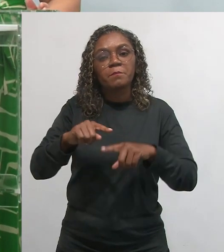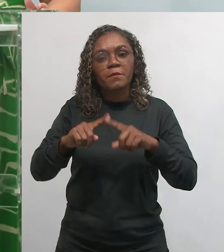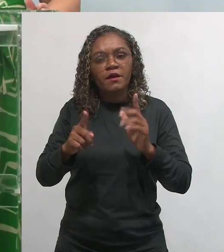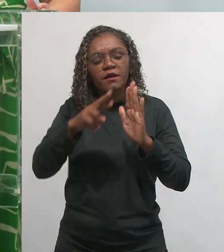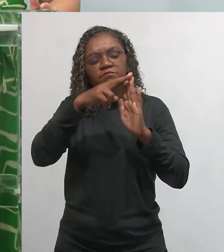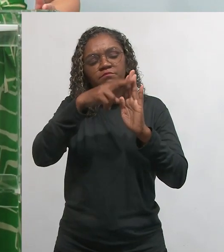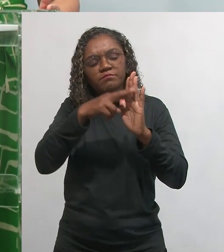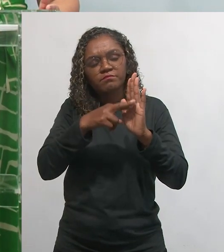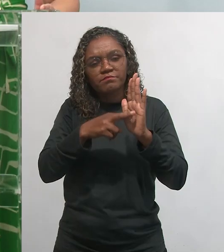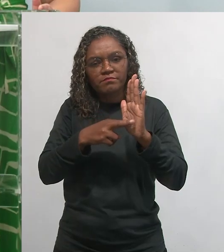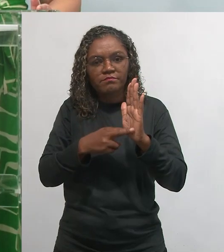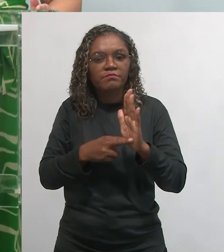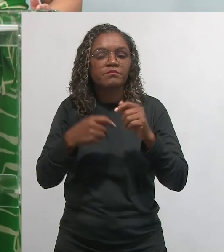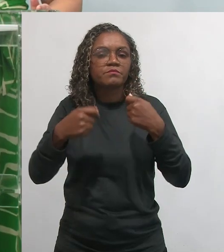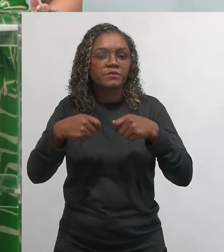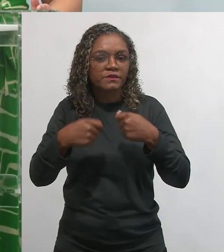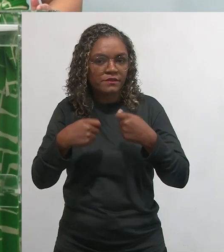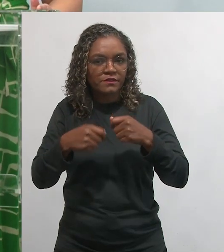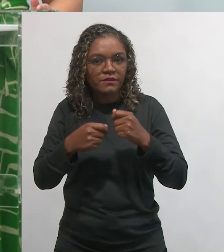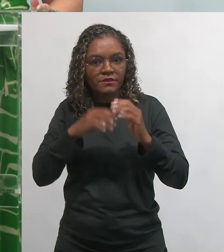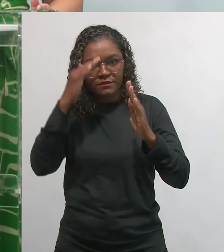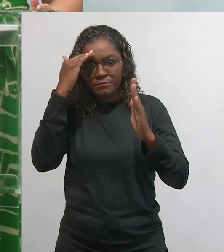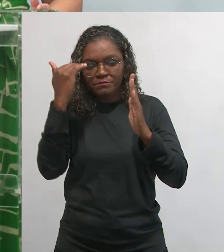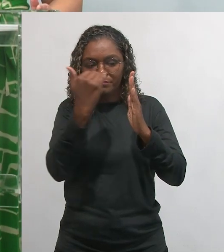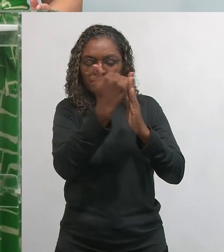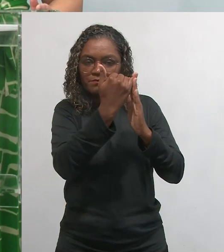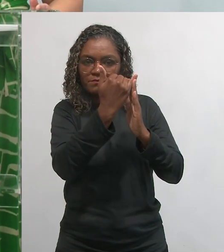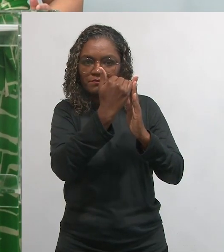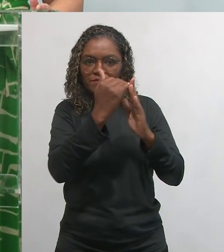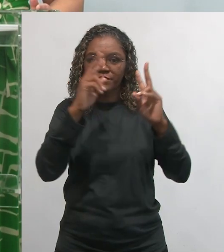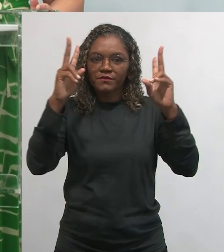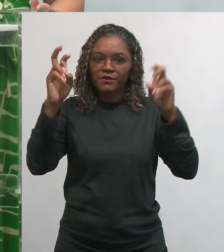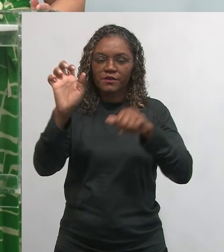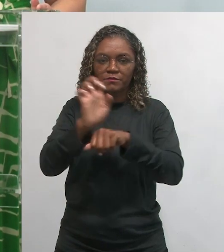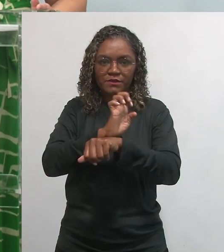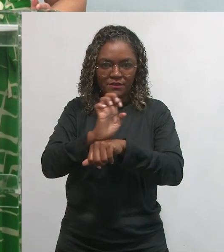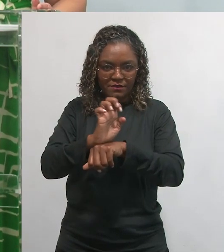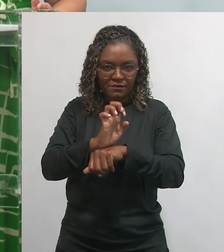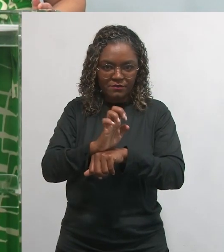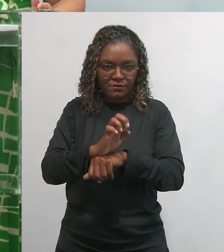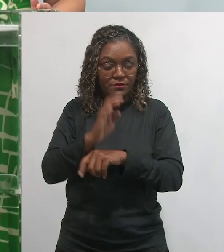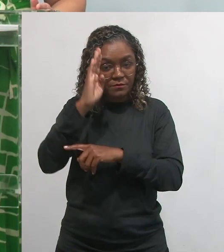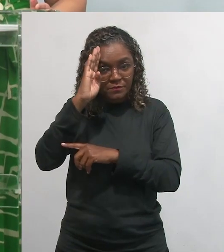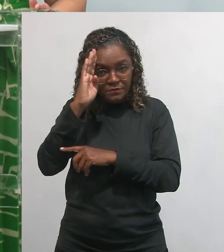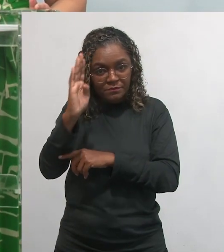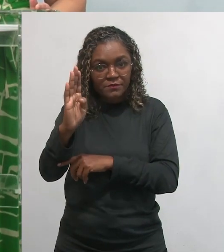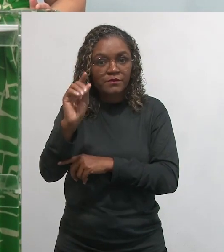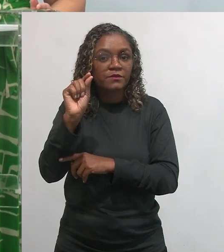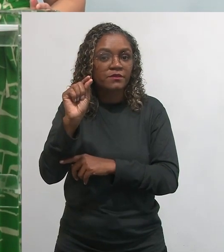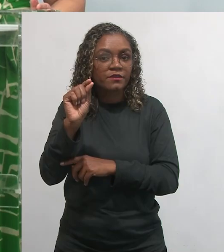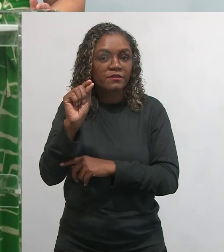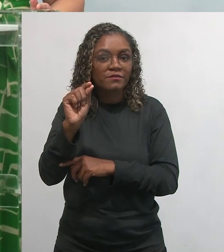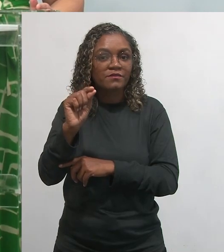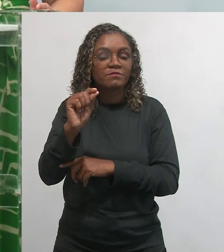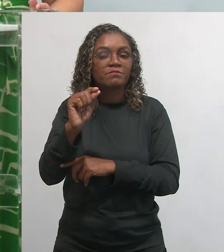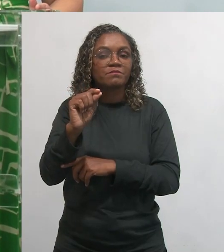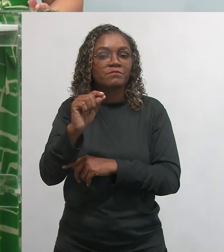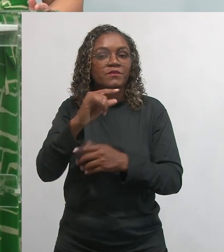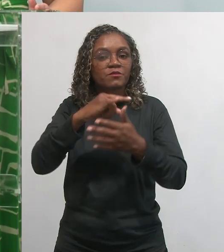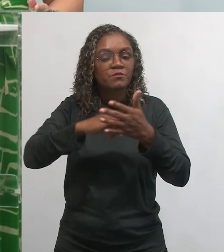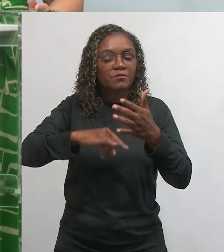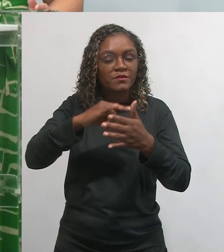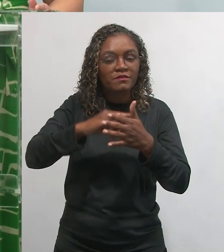dos slides, vocês vão conhecer um pouco das normatizações que precisarão ser seguidas nessa etapa de